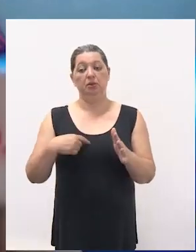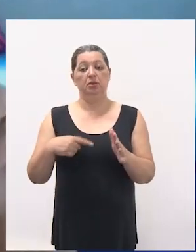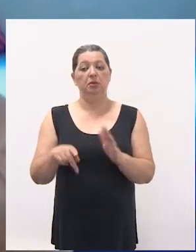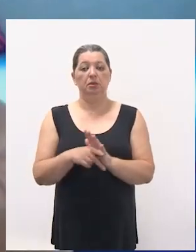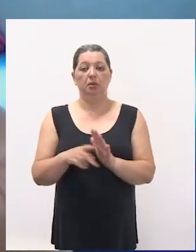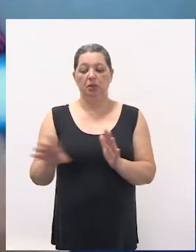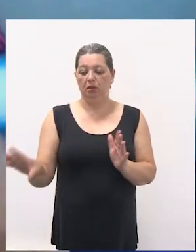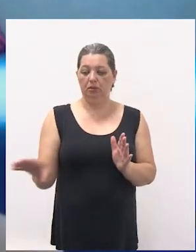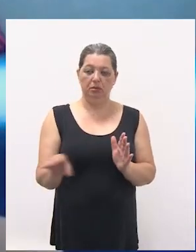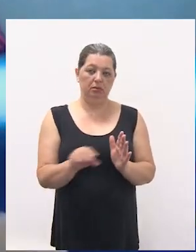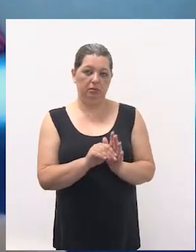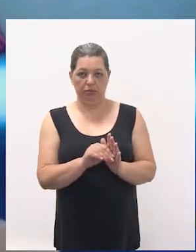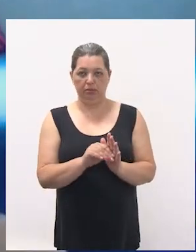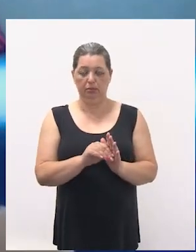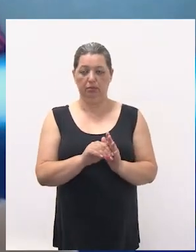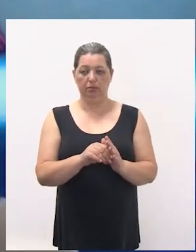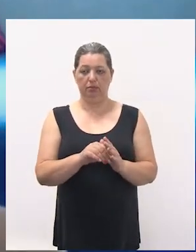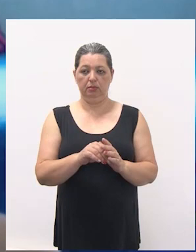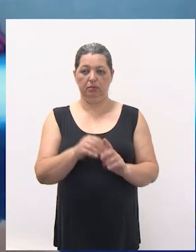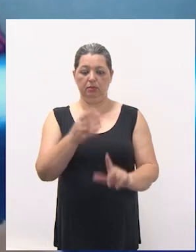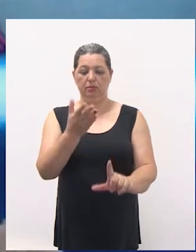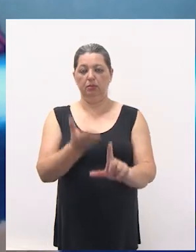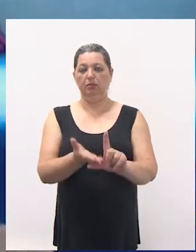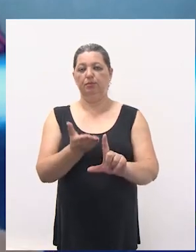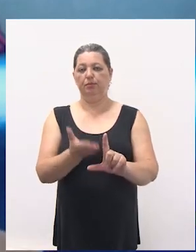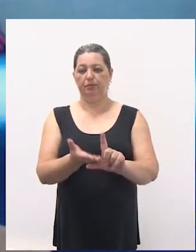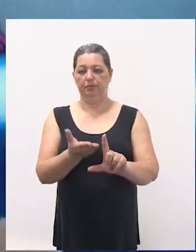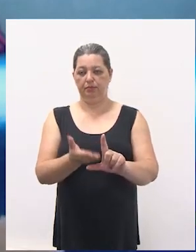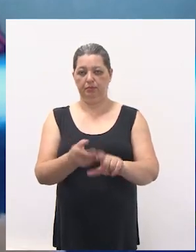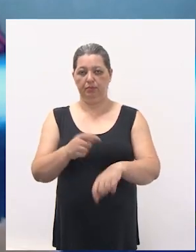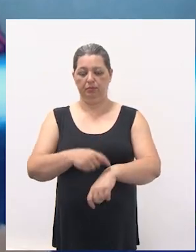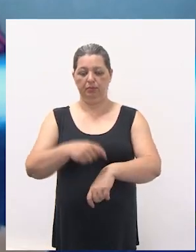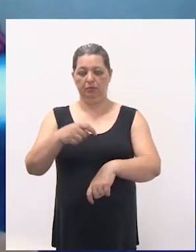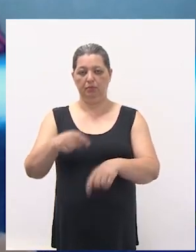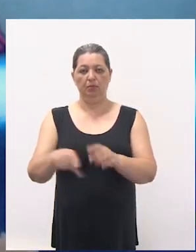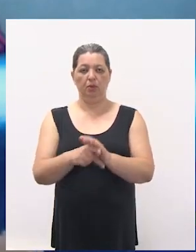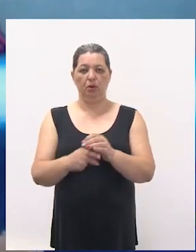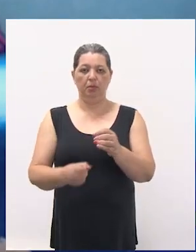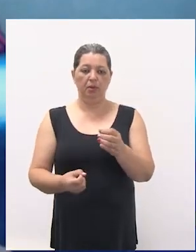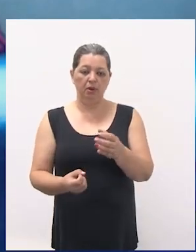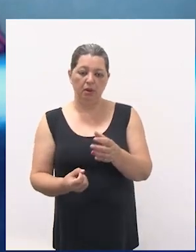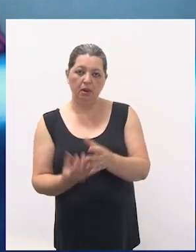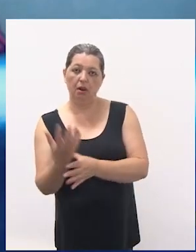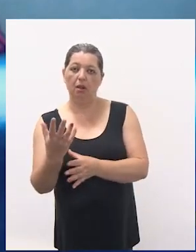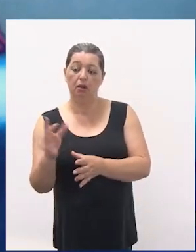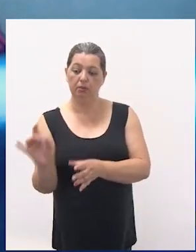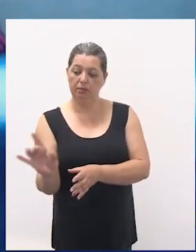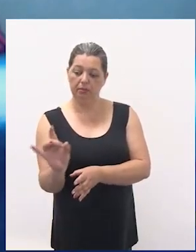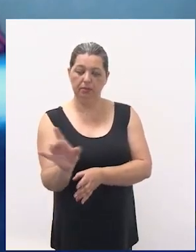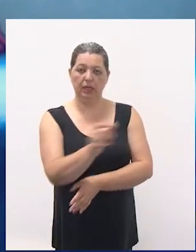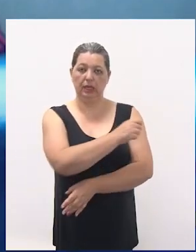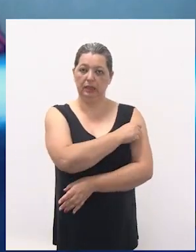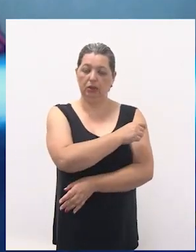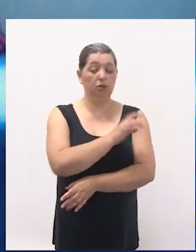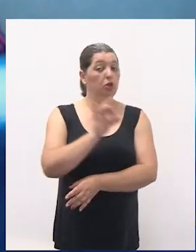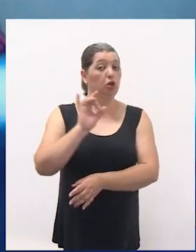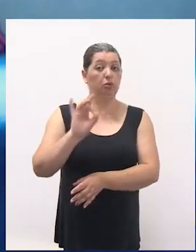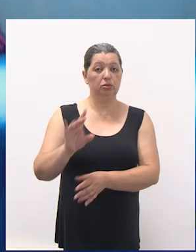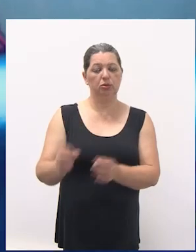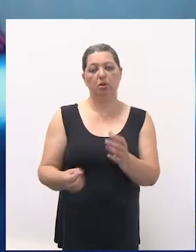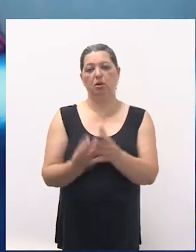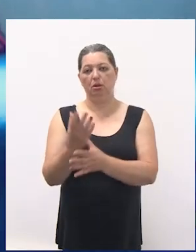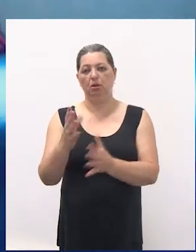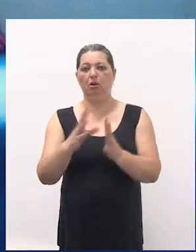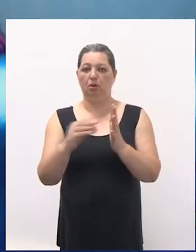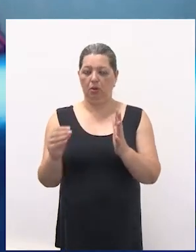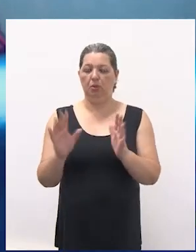esse modelo e o Google Classroom automaticamente cria essa cópia para cada aluno. Não só cria a cópia, mas